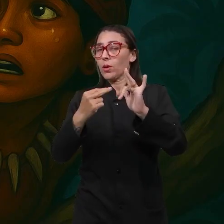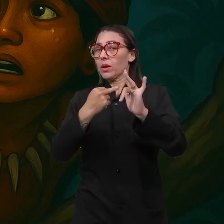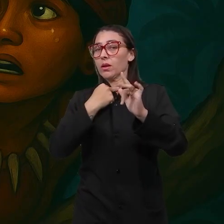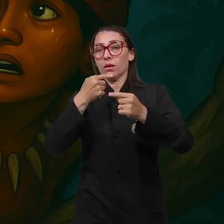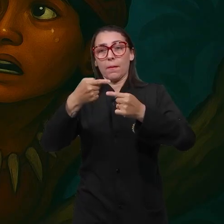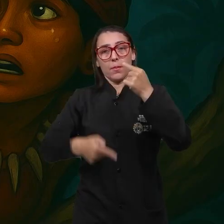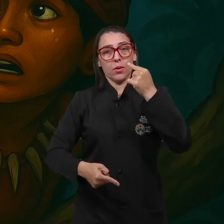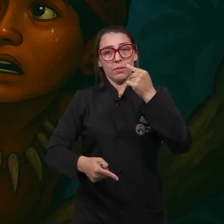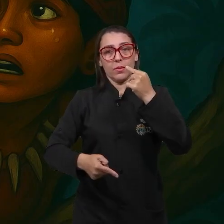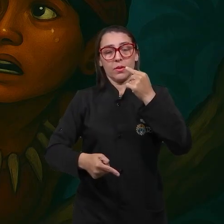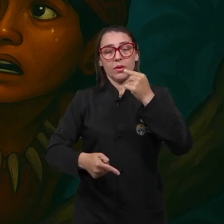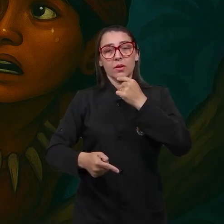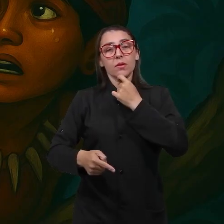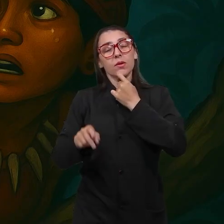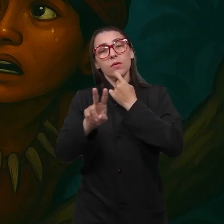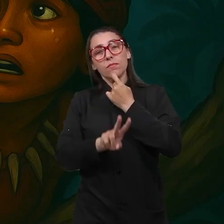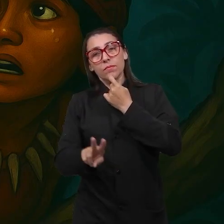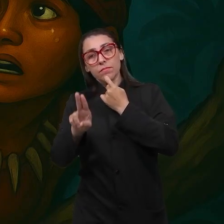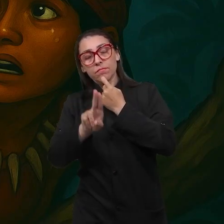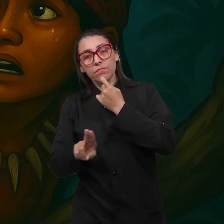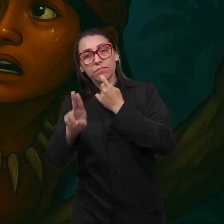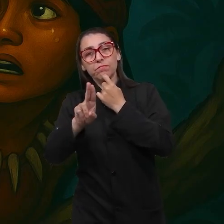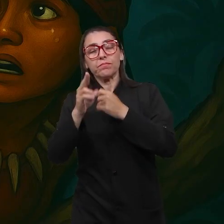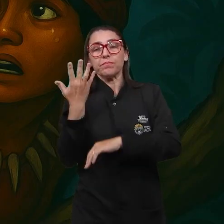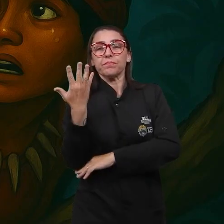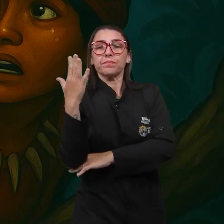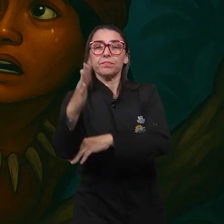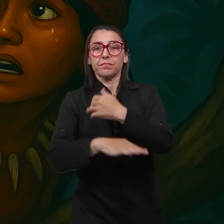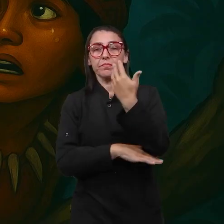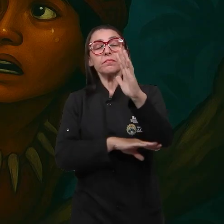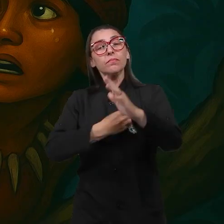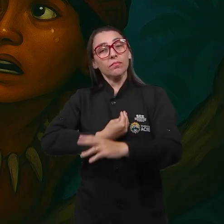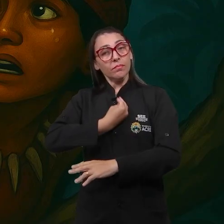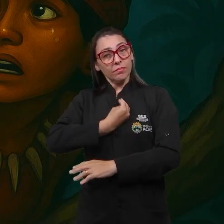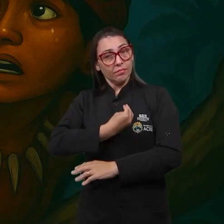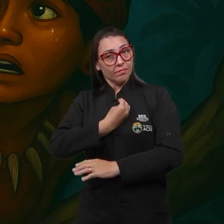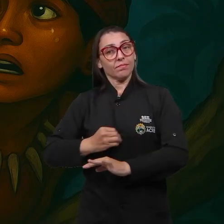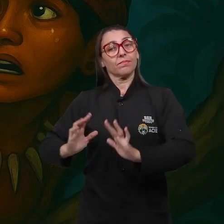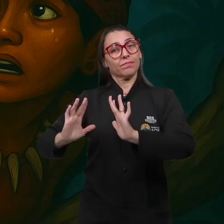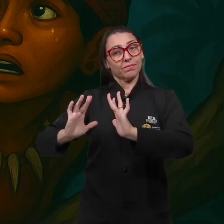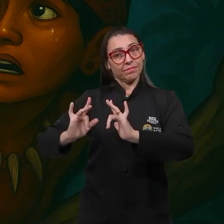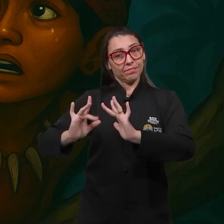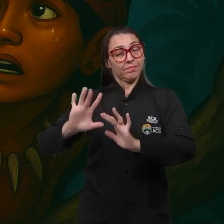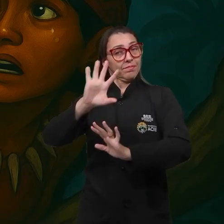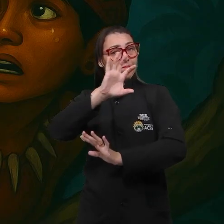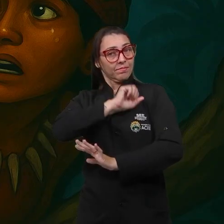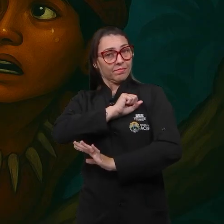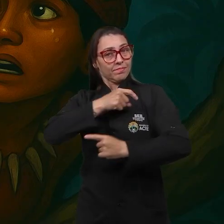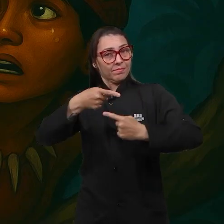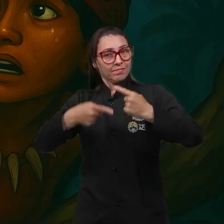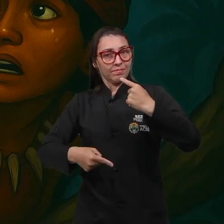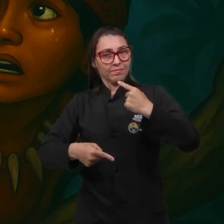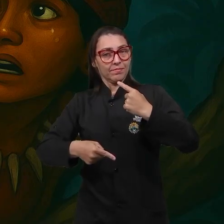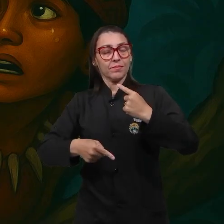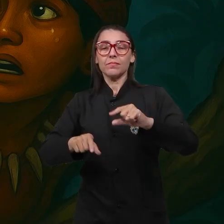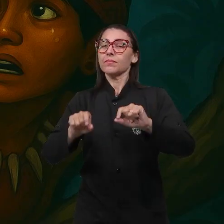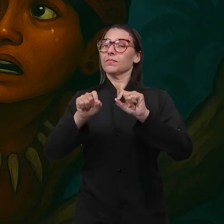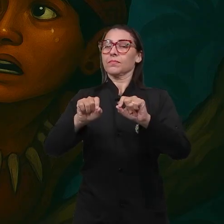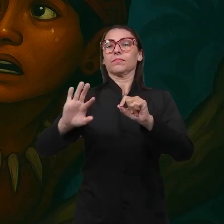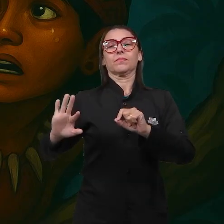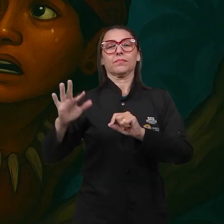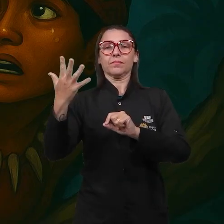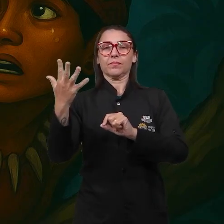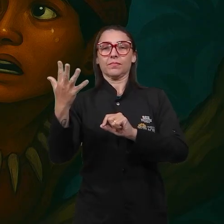tá? E aí eles utilizavam a floresta para viver esse amor proibido, né? E aí, o que